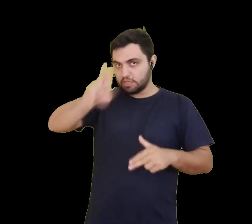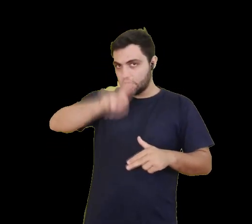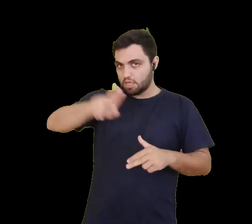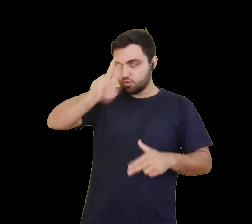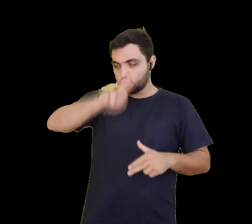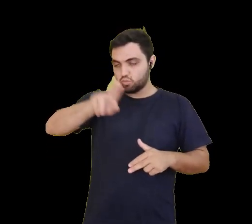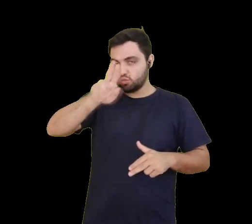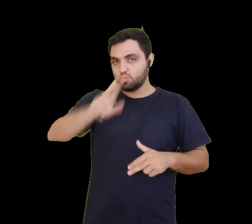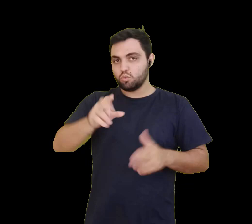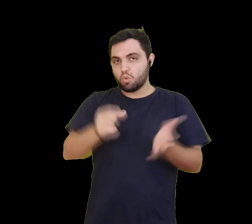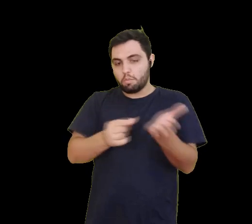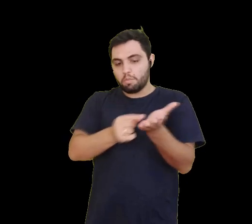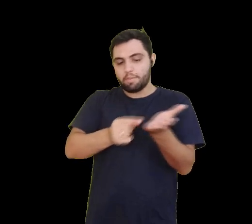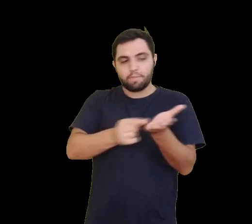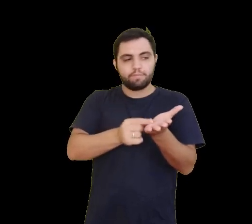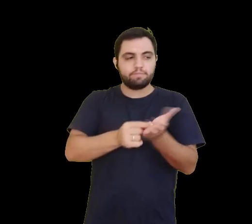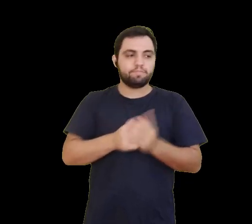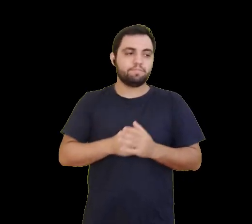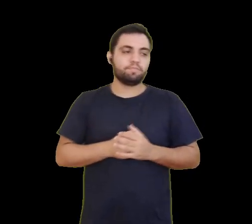aperto aqui.